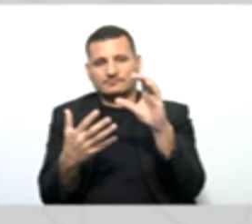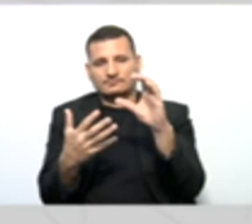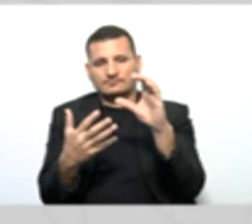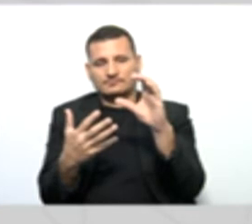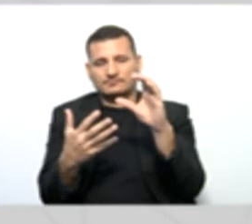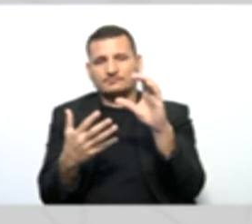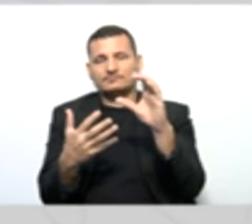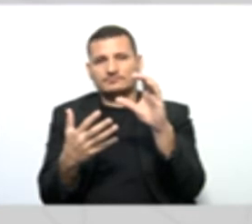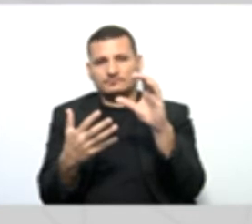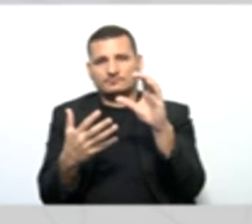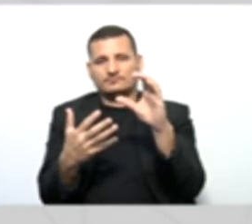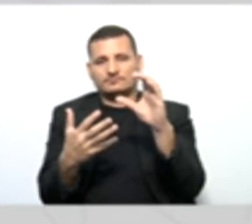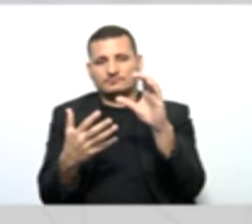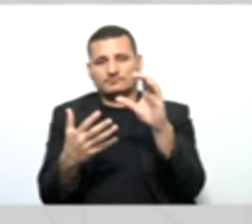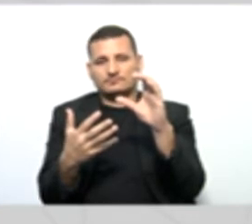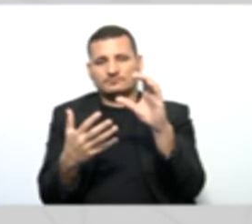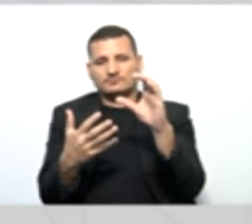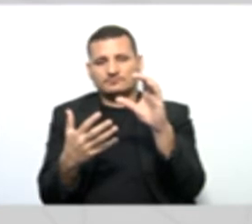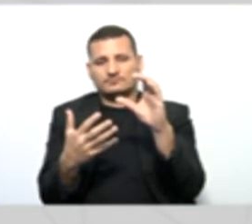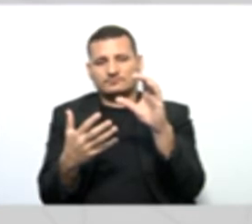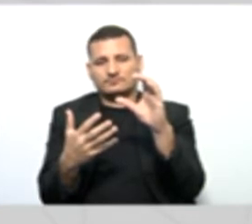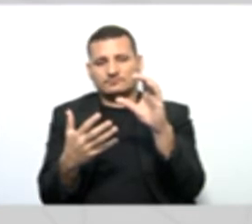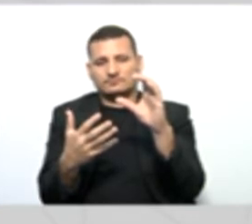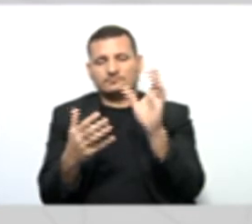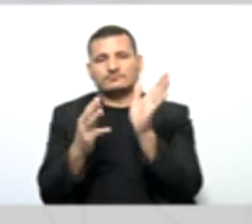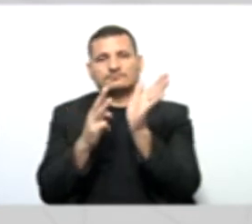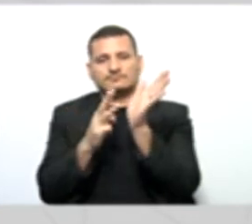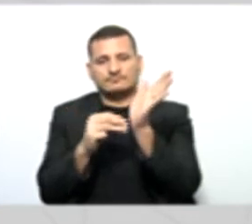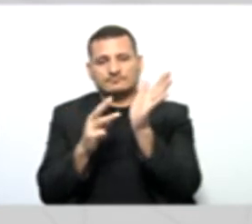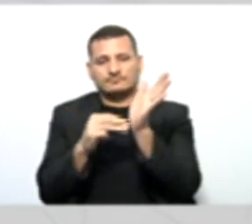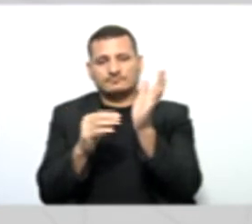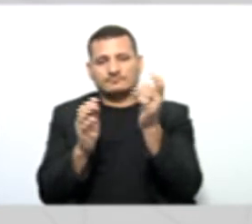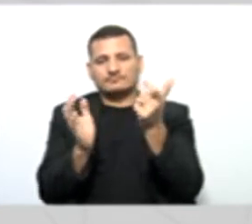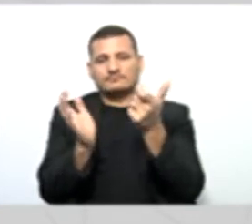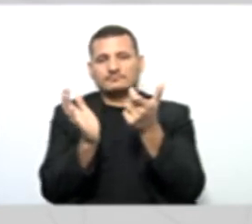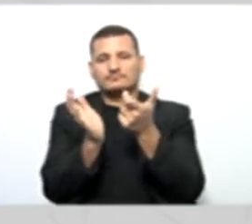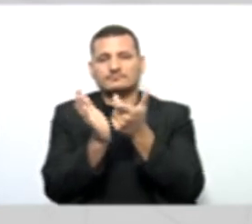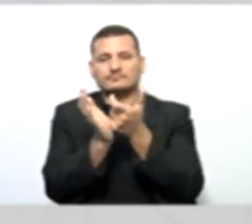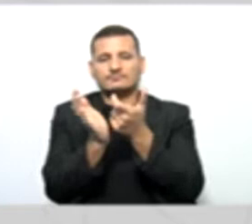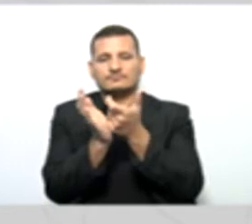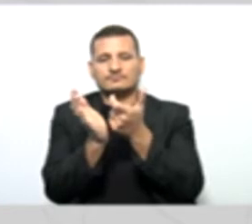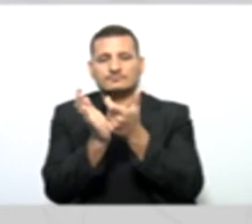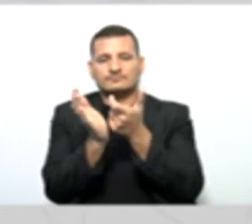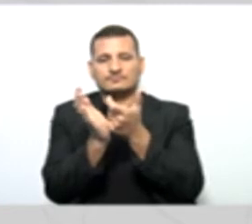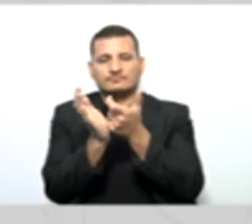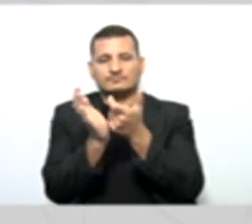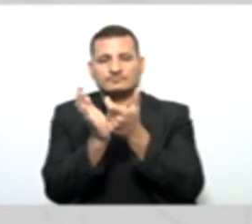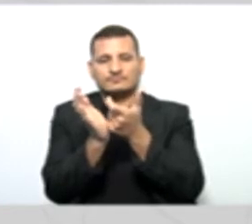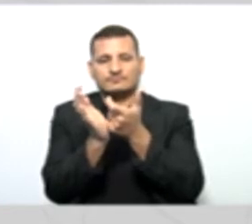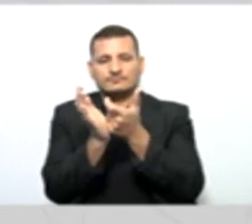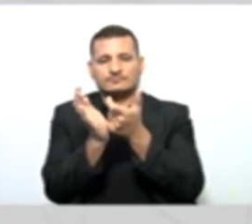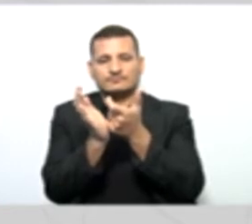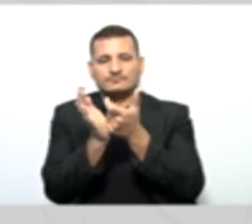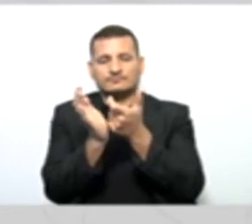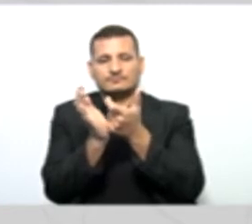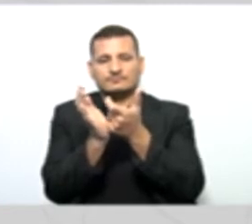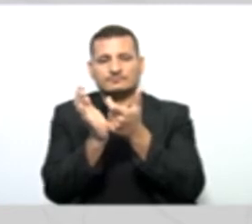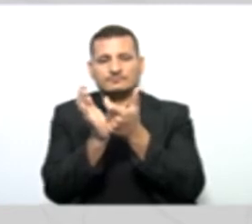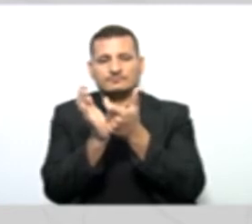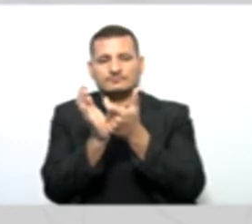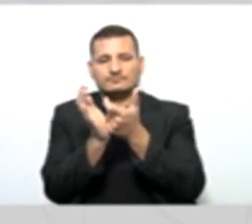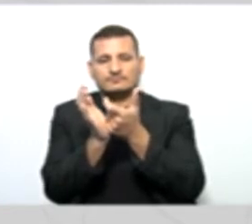método construtor. Os métodos de classe estão fora do nosso método construtor, justamente aqui